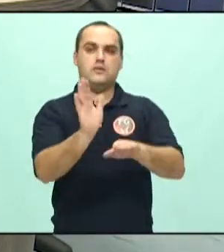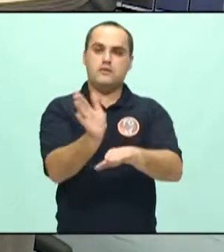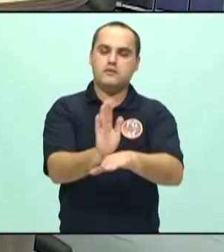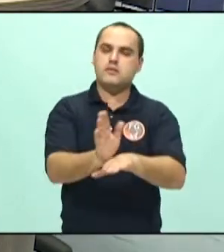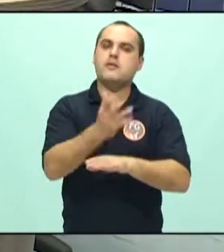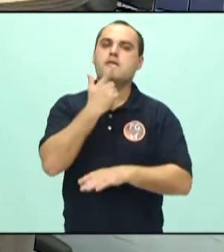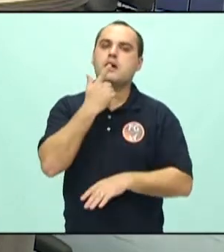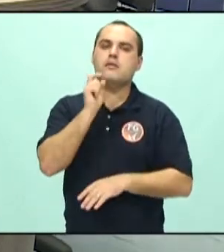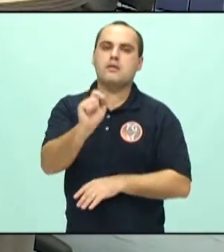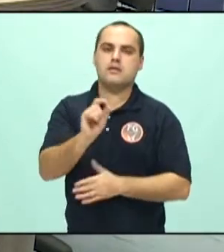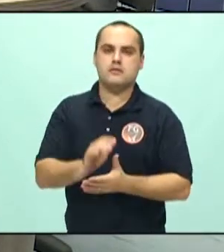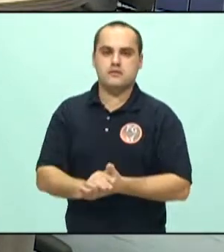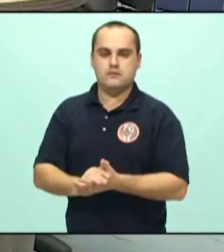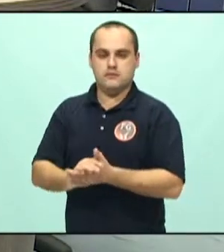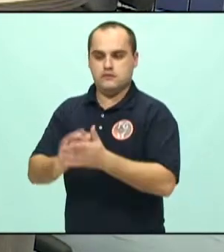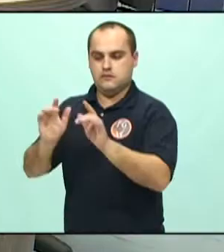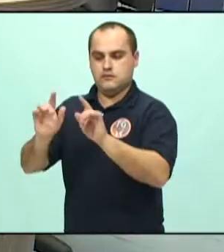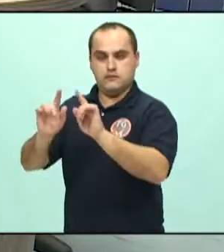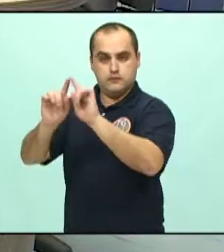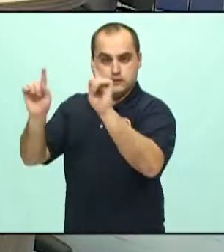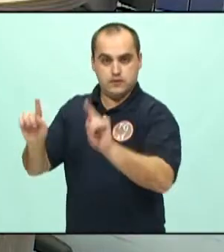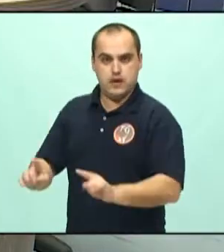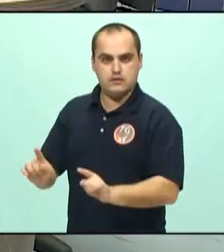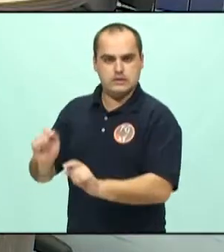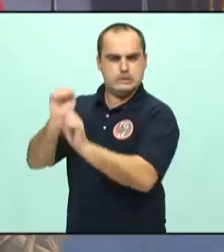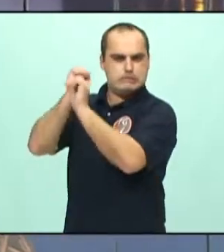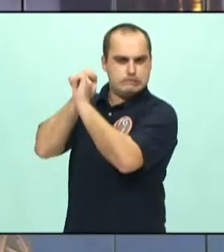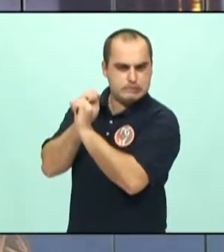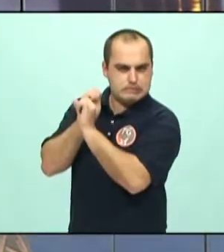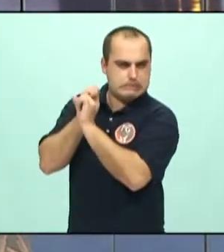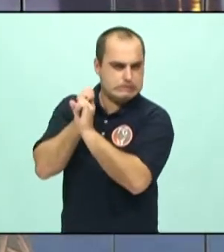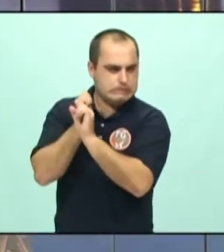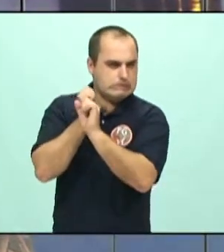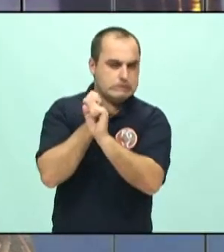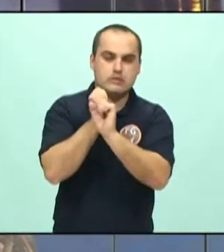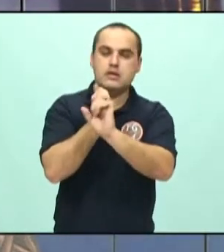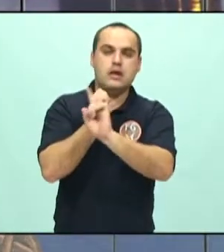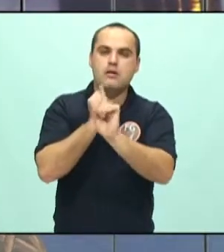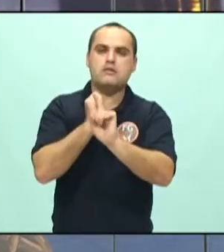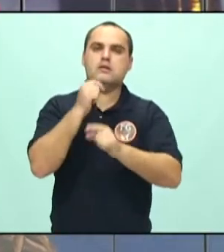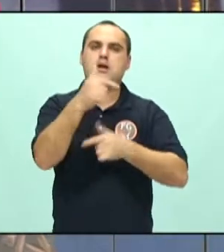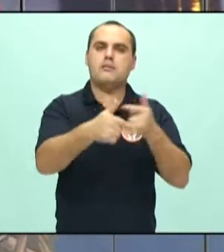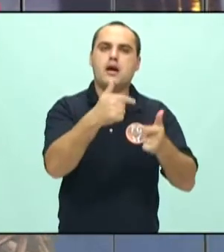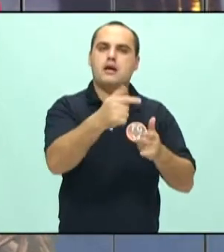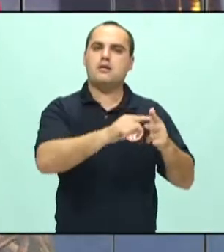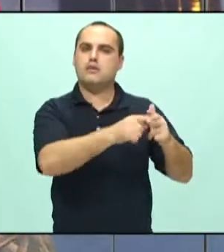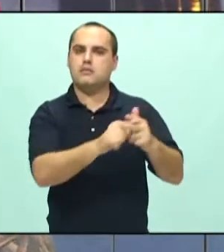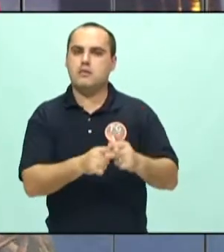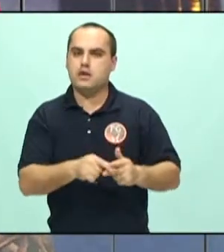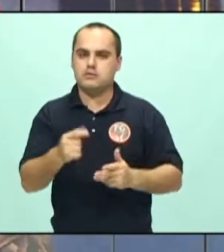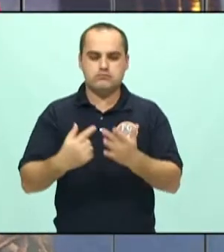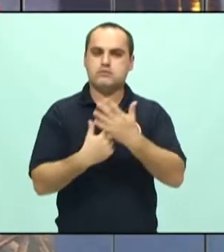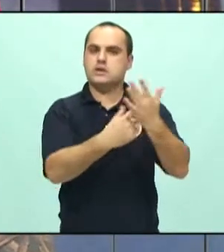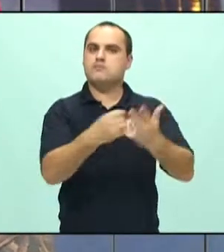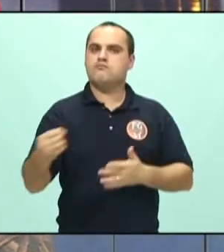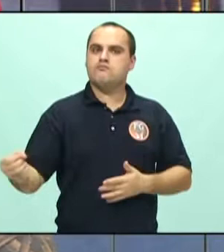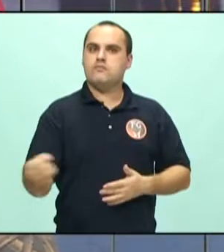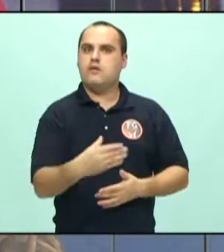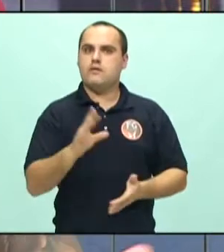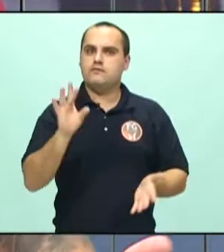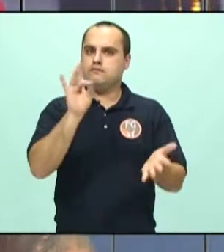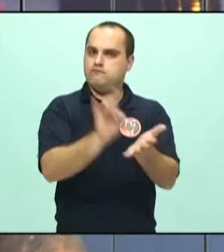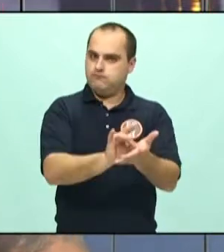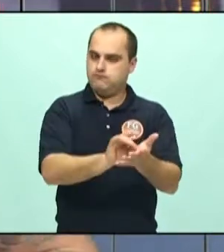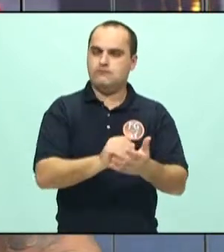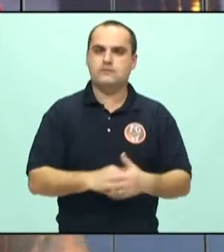trabalhador portuário deixou de carregar sacos nas costas para trabalhar com equipamentos de última geração. Isso aí é realidade. A gente trabalhava